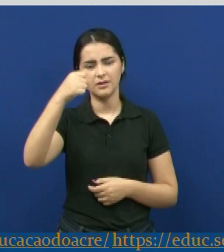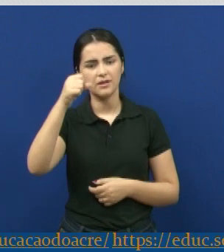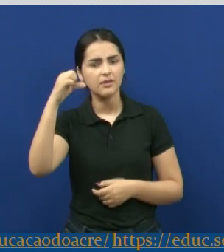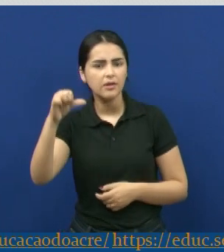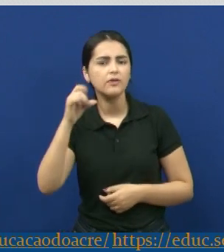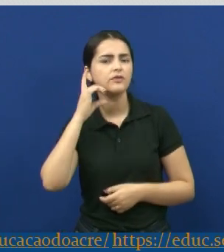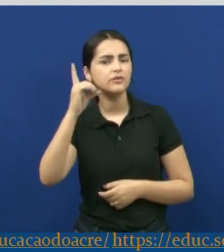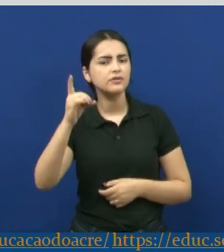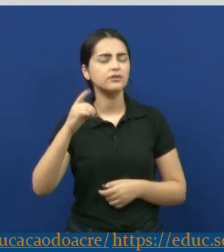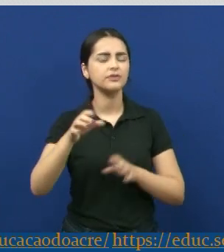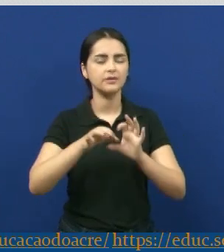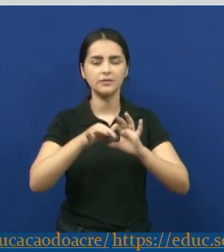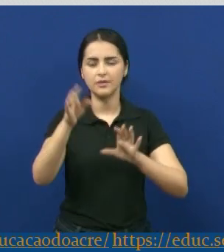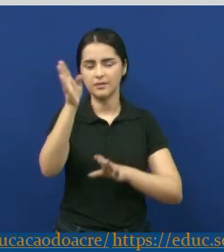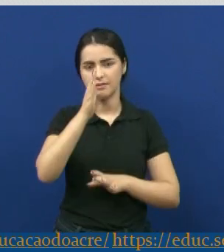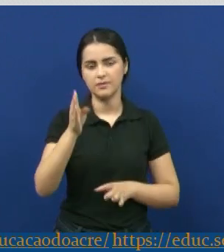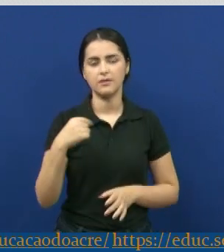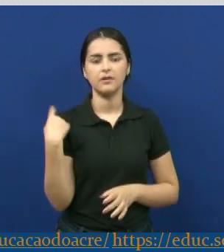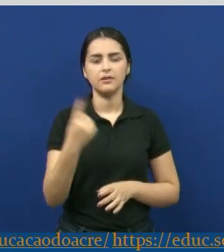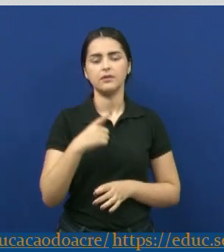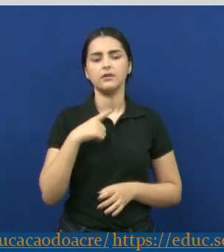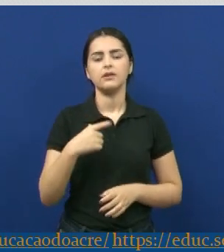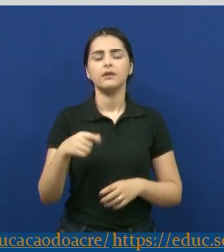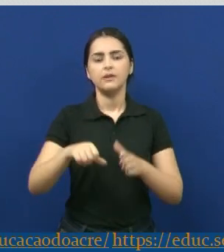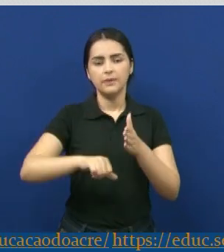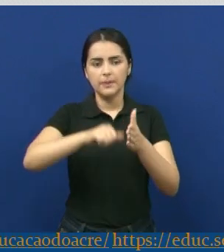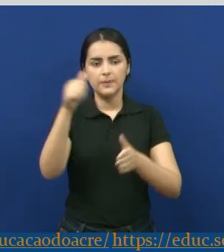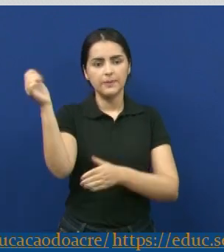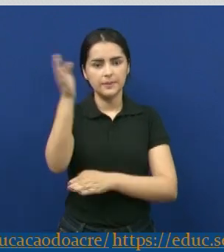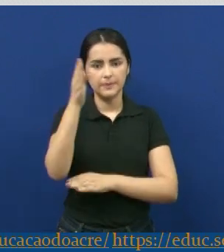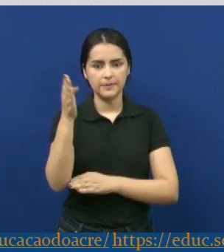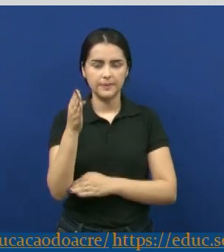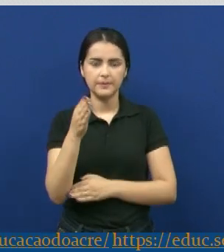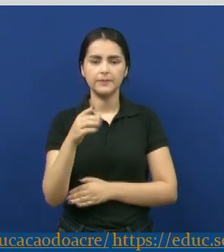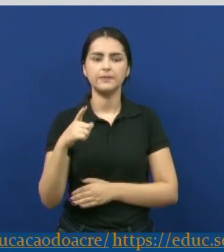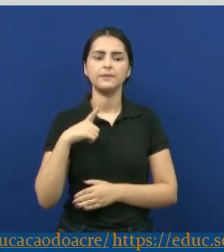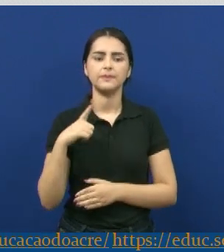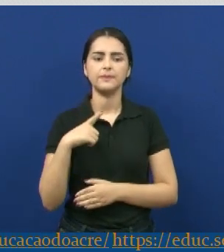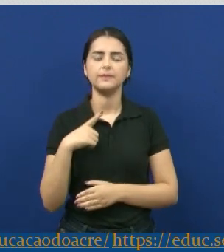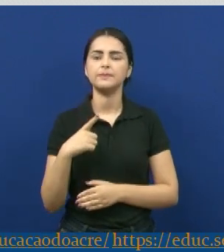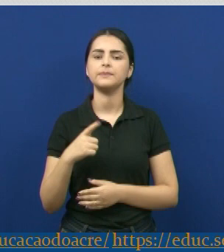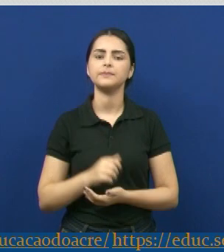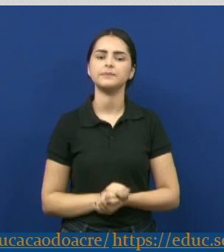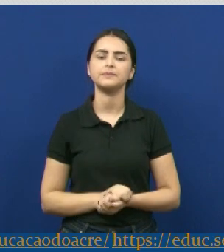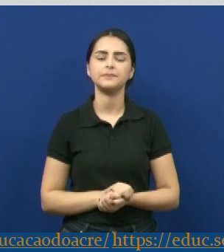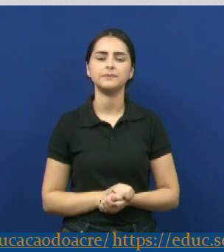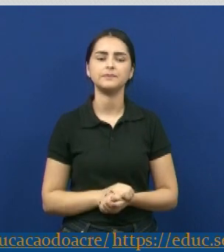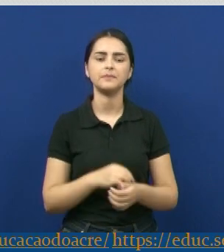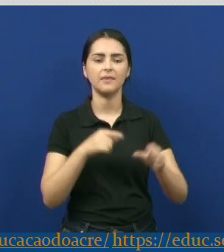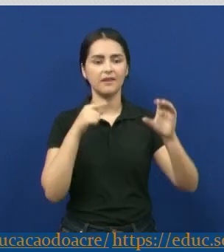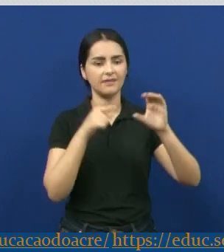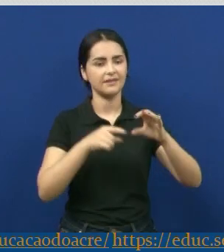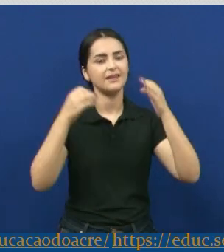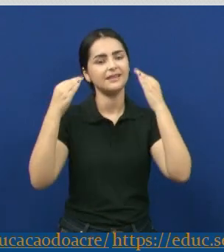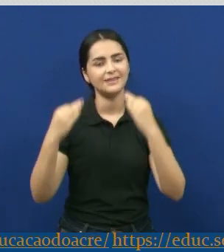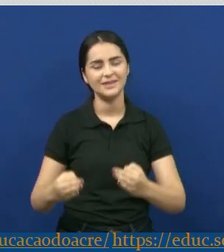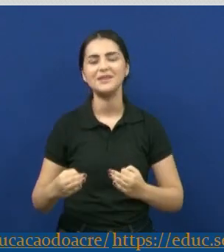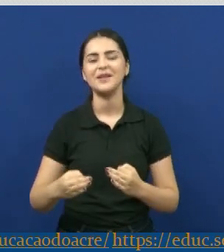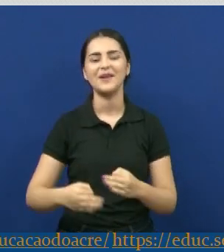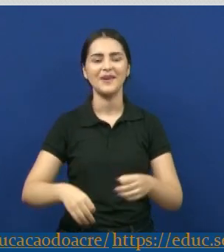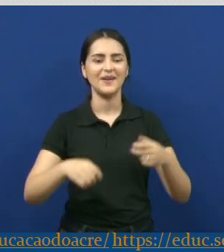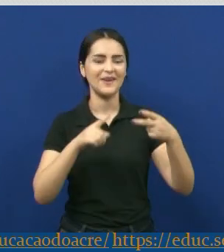proclamação da República, nós tínhamos essa primeira bandeirinha aí. Quem marcou letra C acertou. A segunda bandeira é